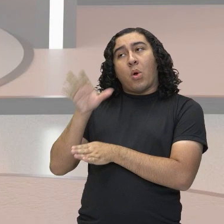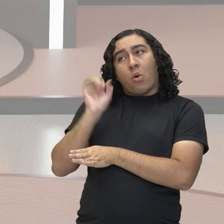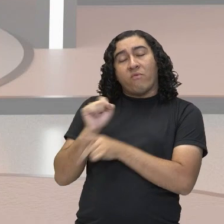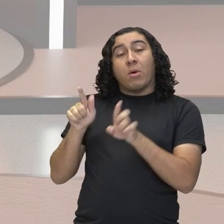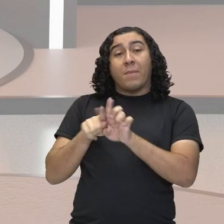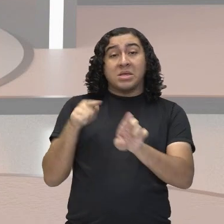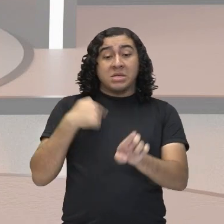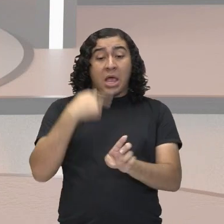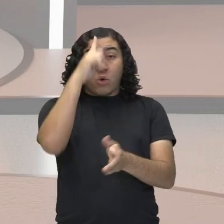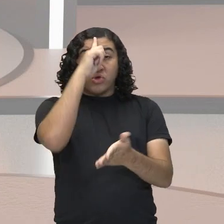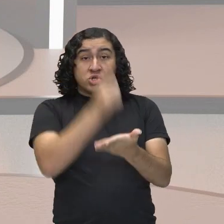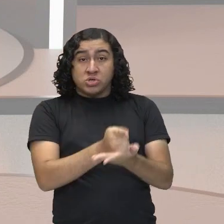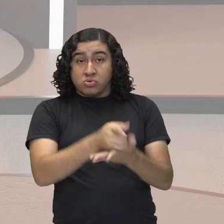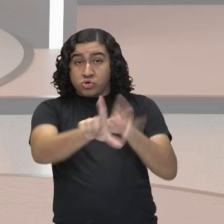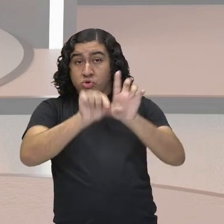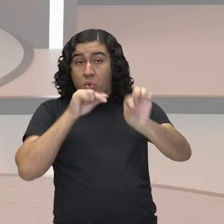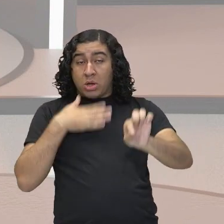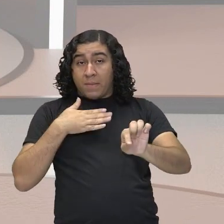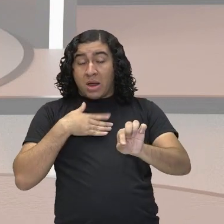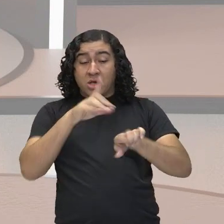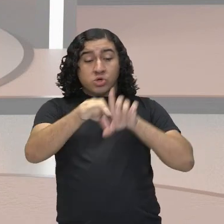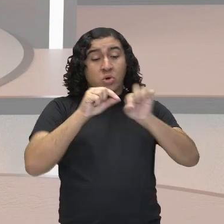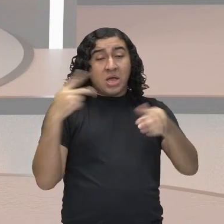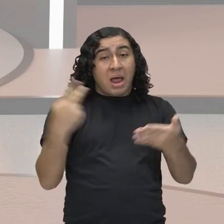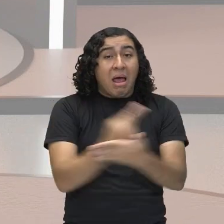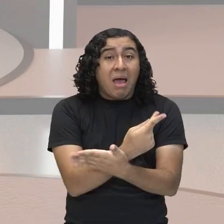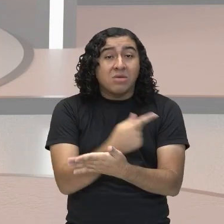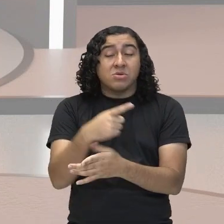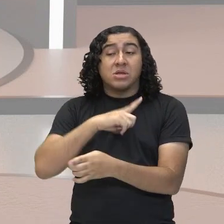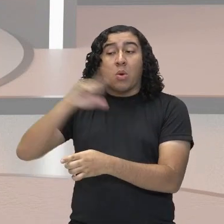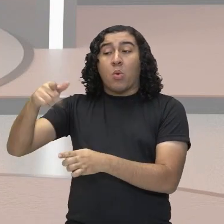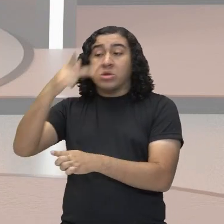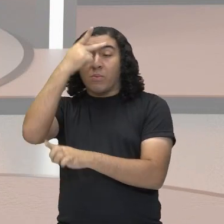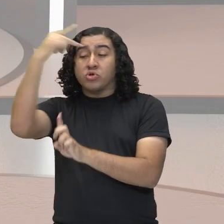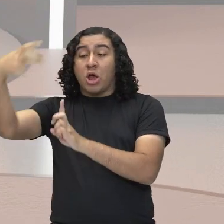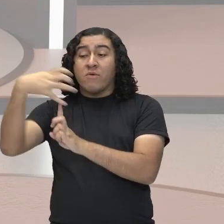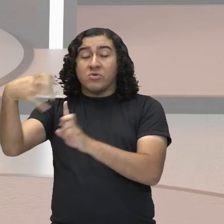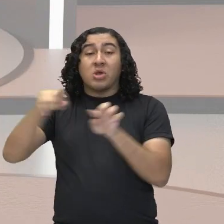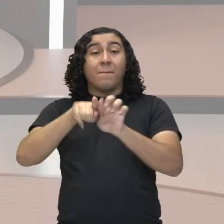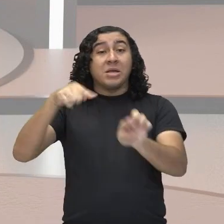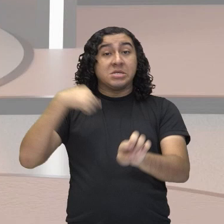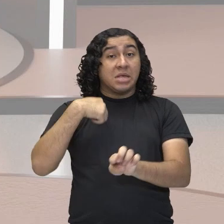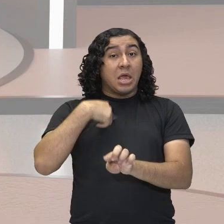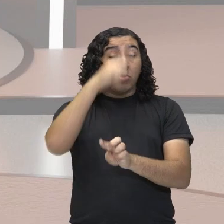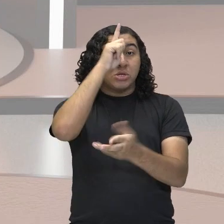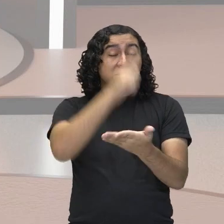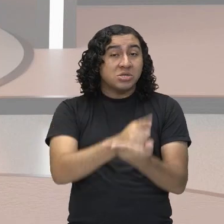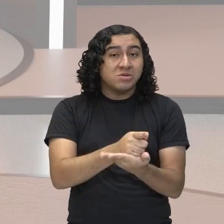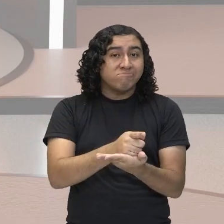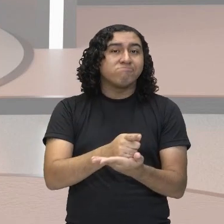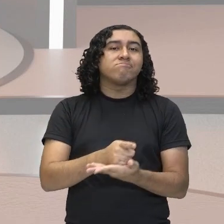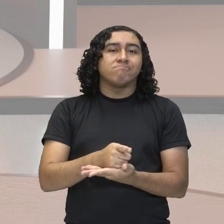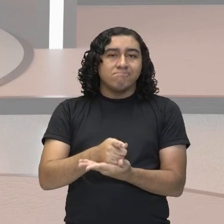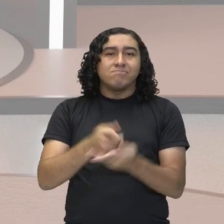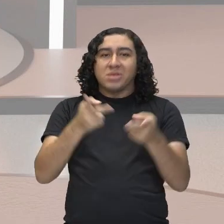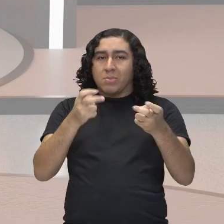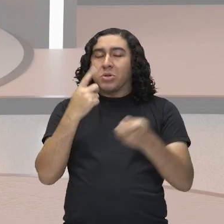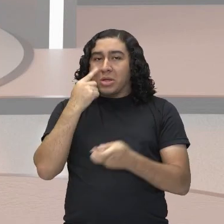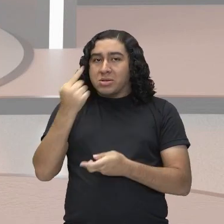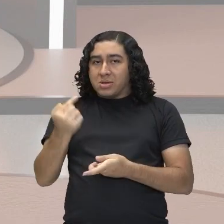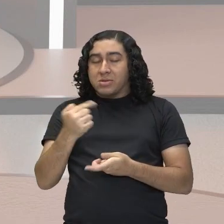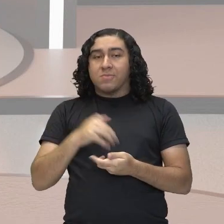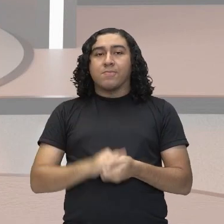eu. Tomei a decisão errada, fui influenciado, mas foi eu que decidi. Olha só que interessante, né?